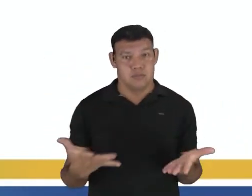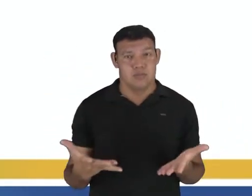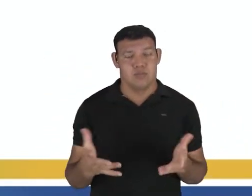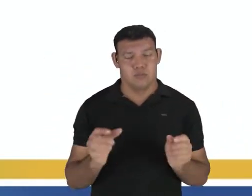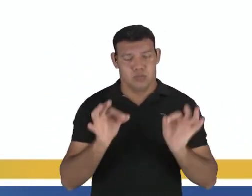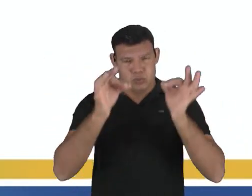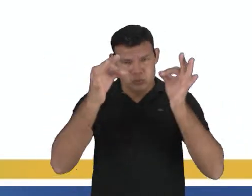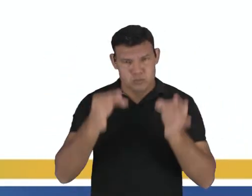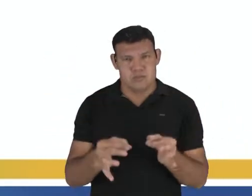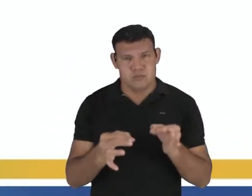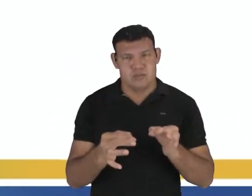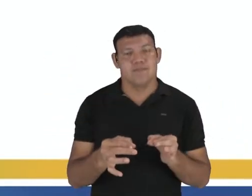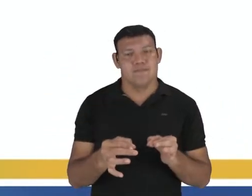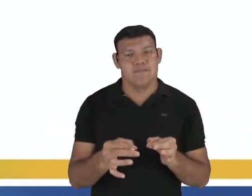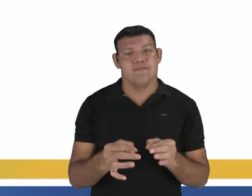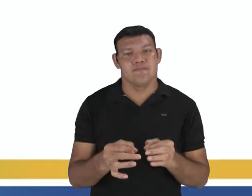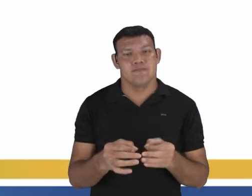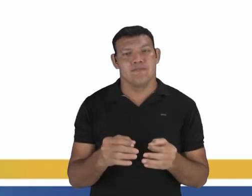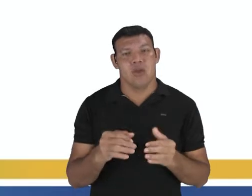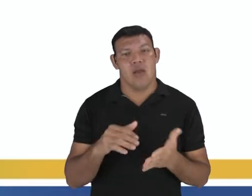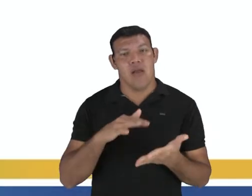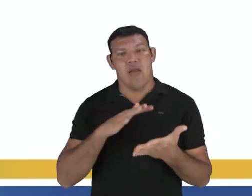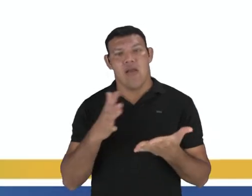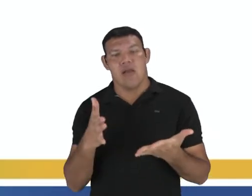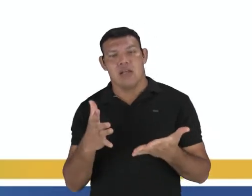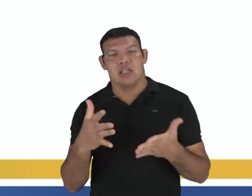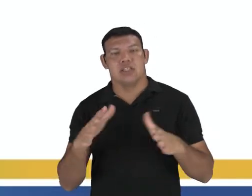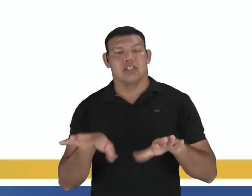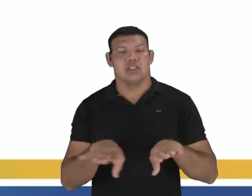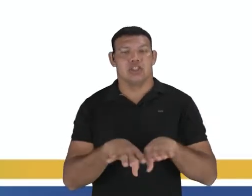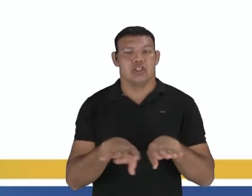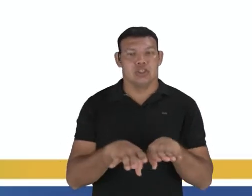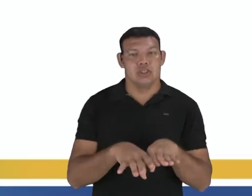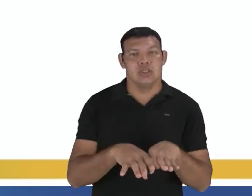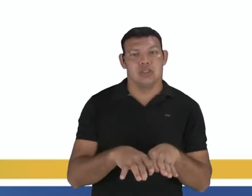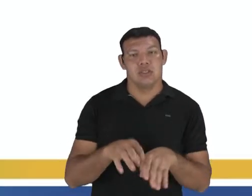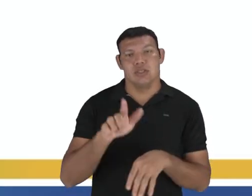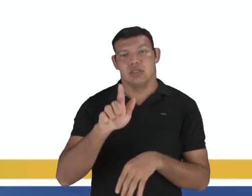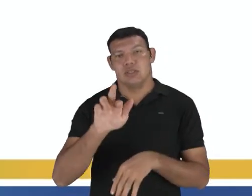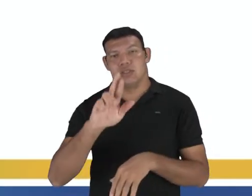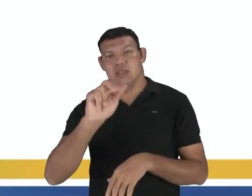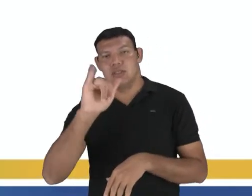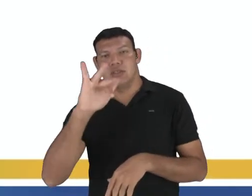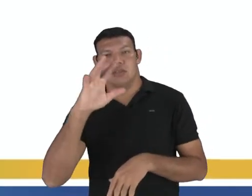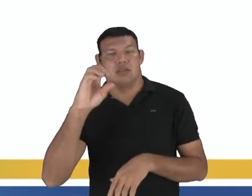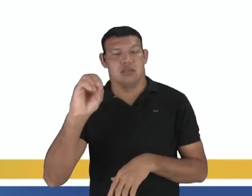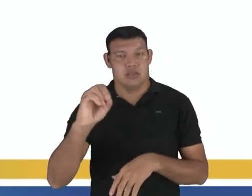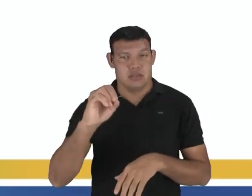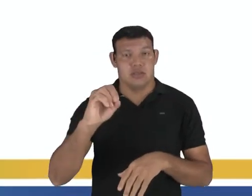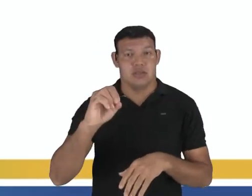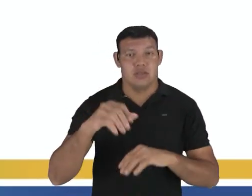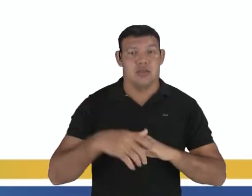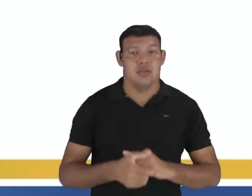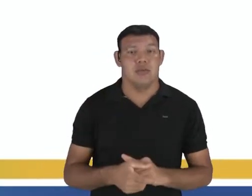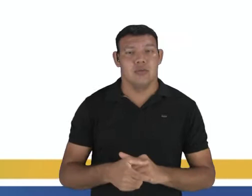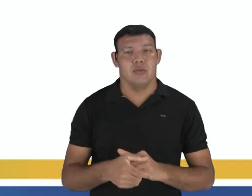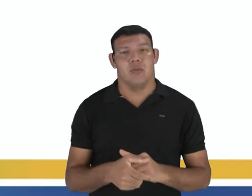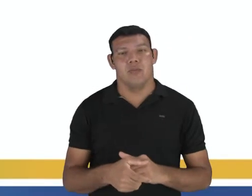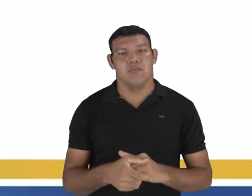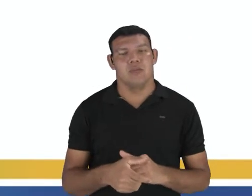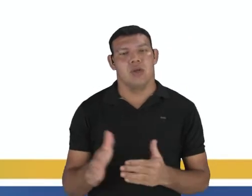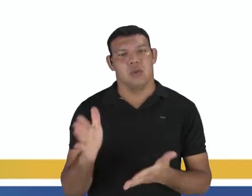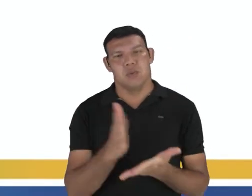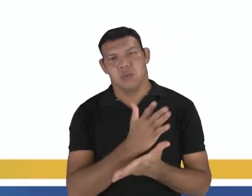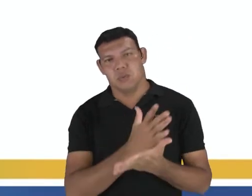precisão, coordenação e graciosidade. O treino é imprescindível, já que muitas das formas